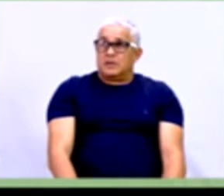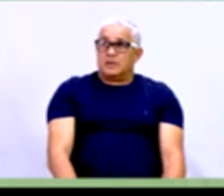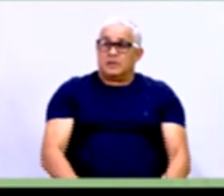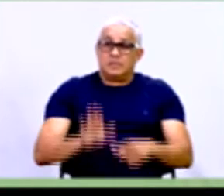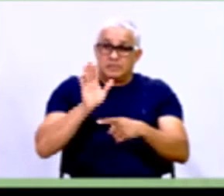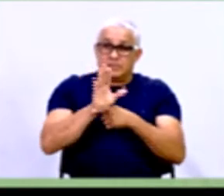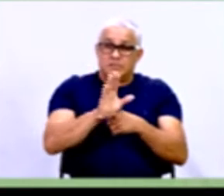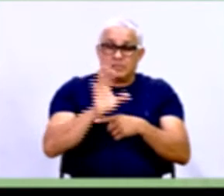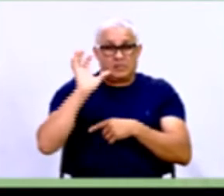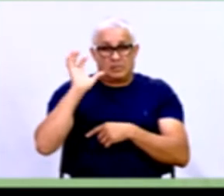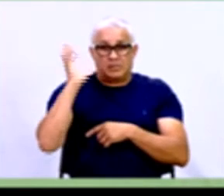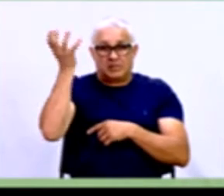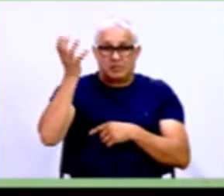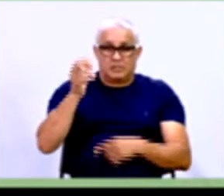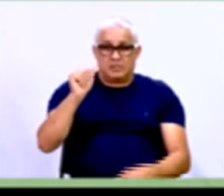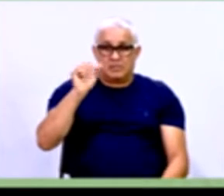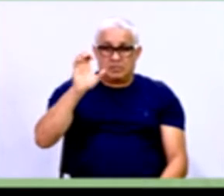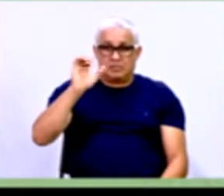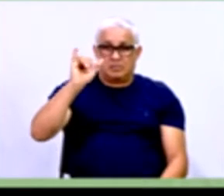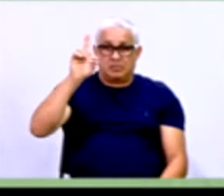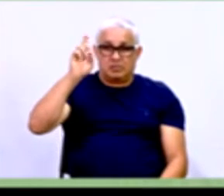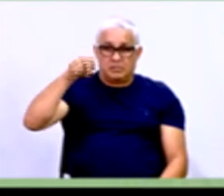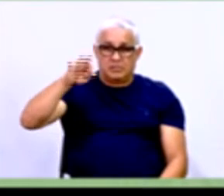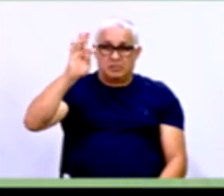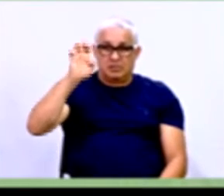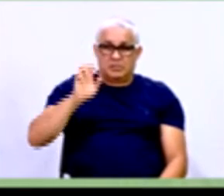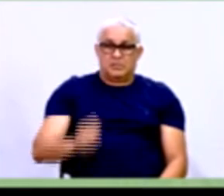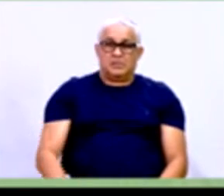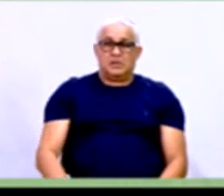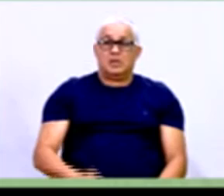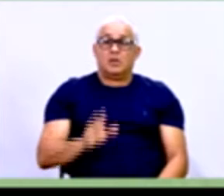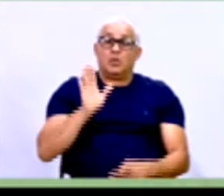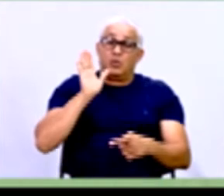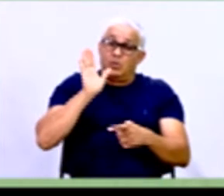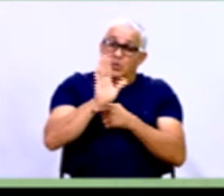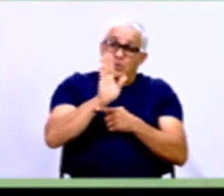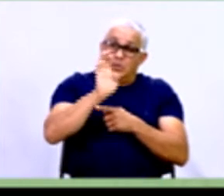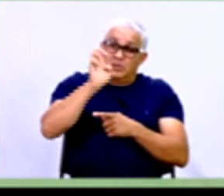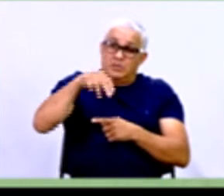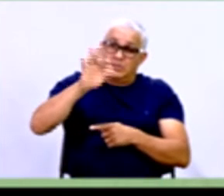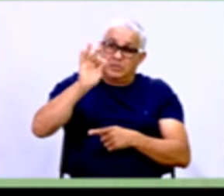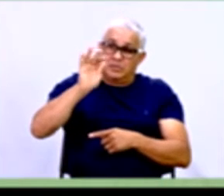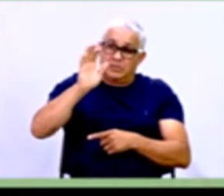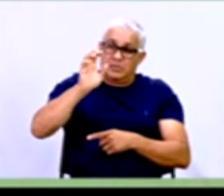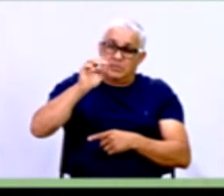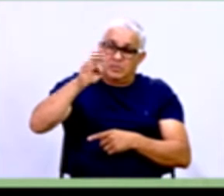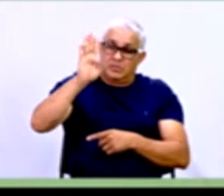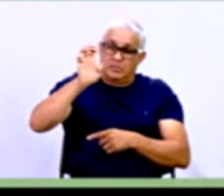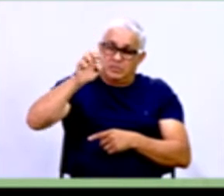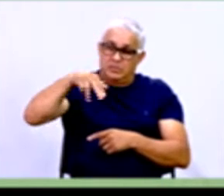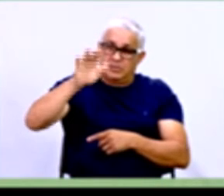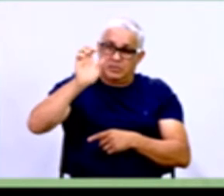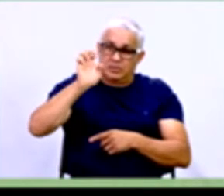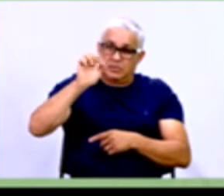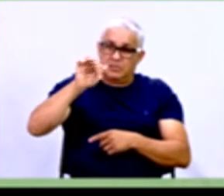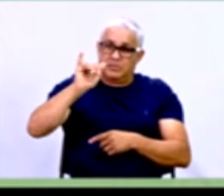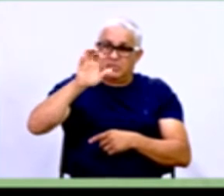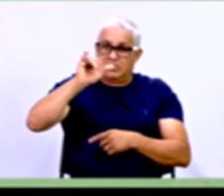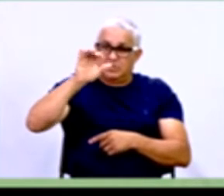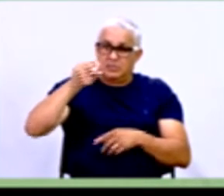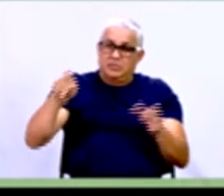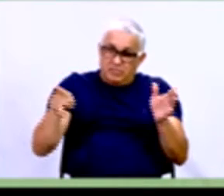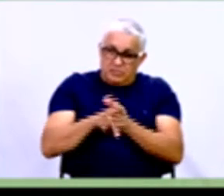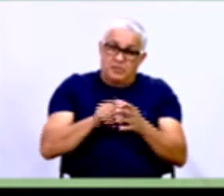Auxílio acidente. Trata-se de um benefício pago ao trabalhador que, após a consolidação das lesões decorrentes de um acidente de